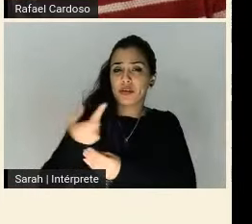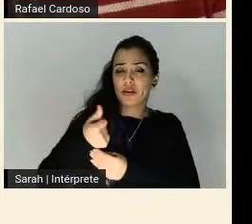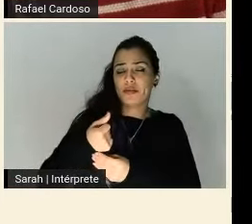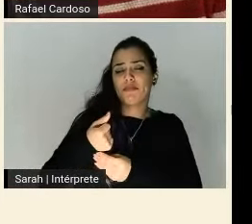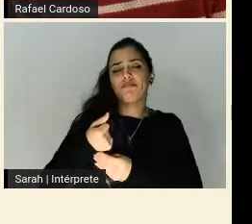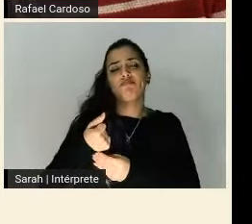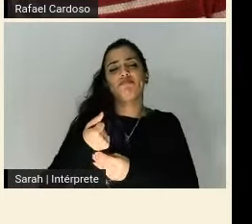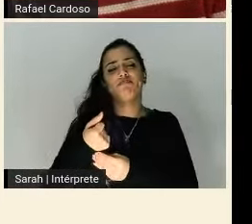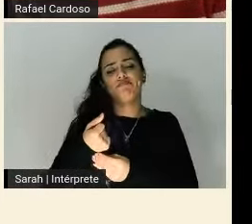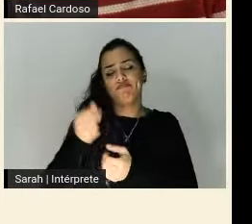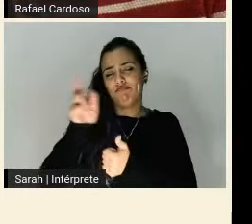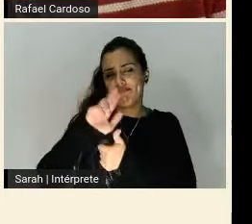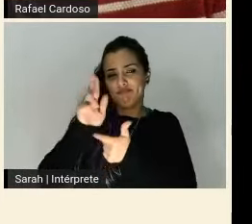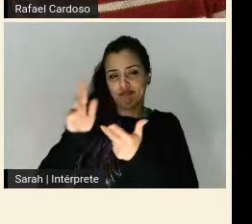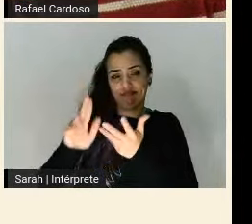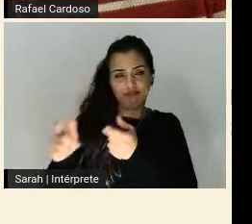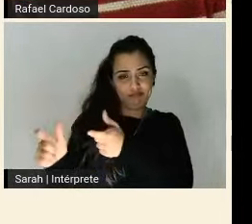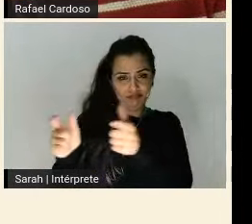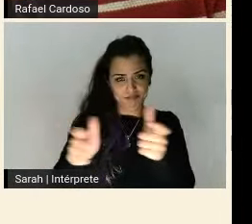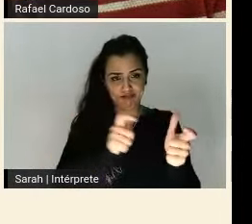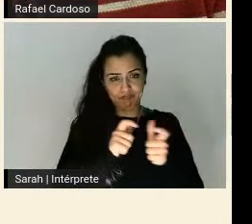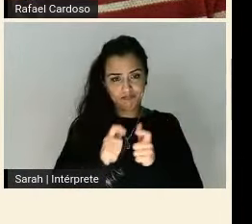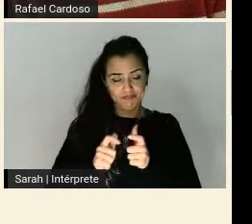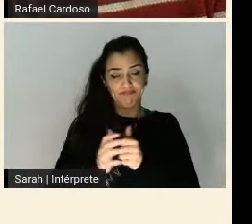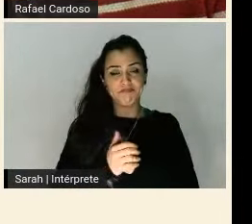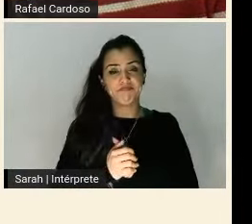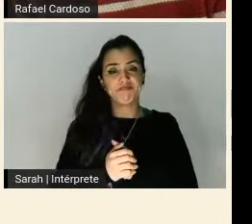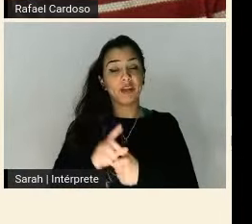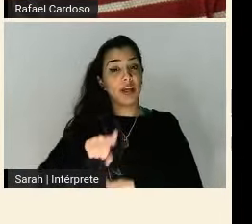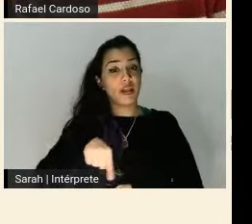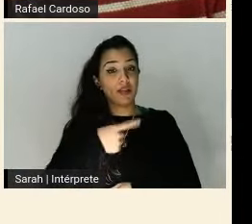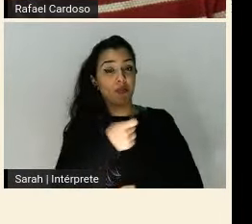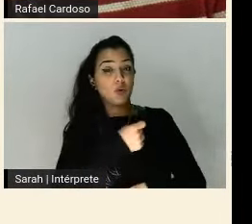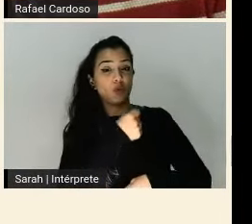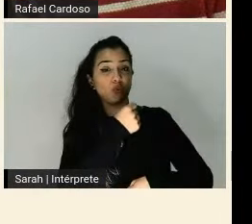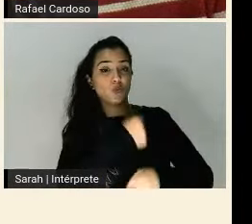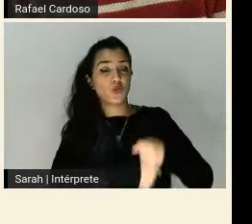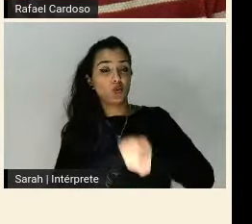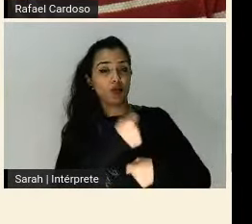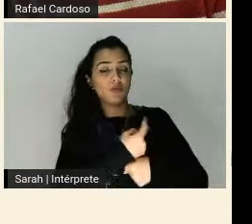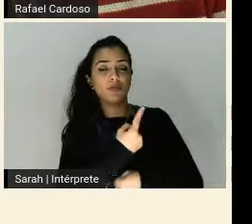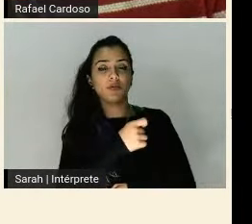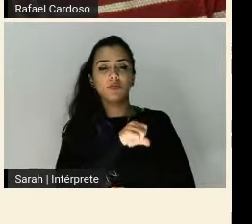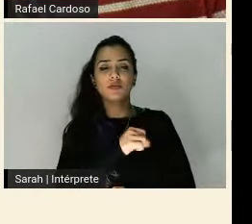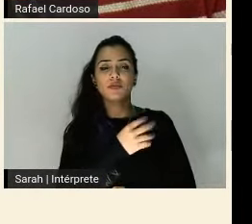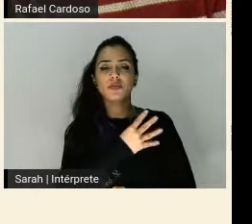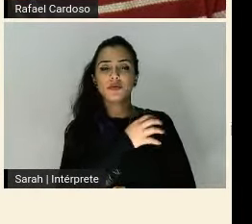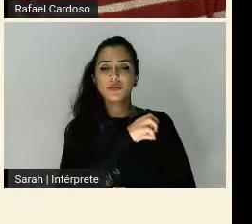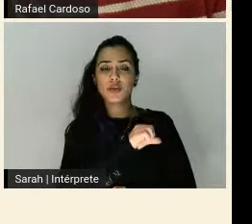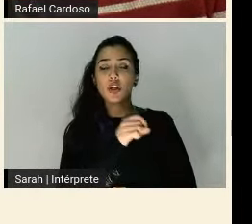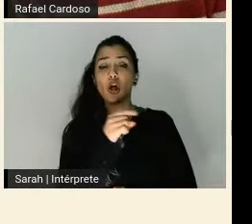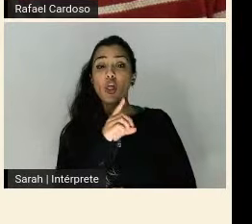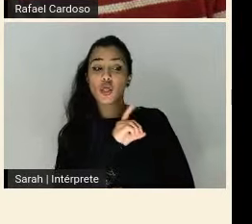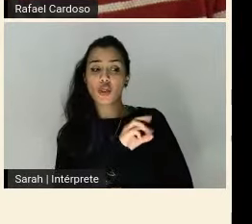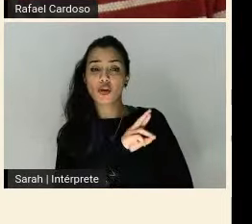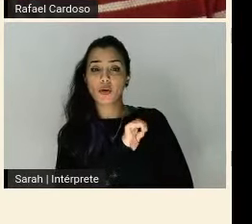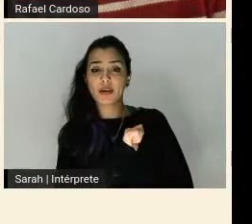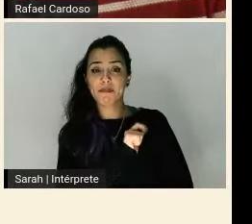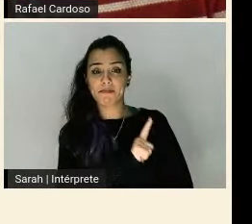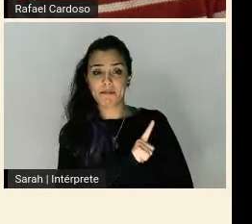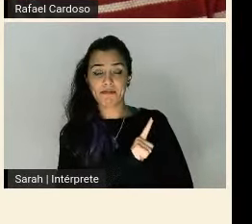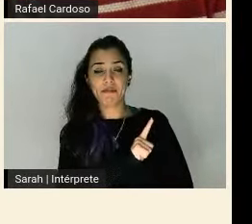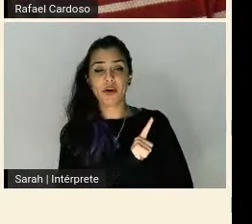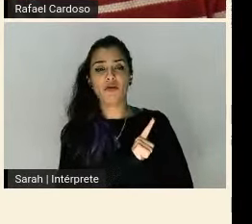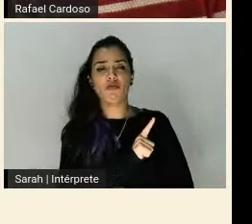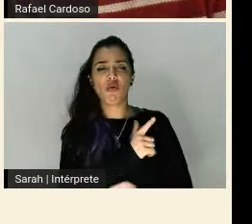o Museu de Arte Moderna. Em 1949, Lorival Gomes Machado passou a dirigir o MAM, e em